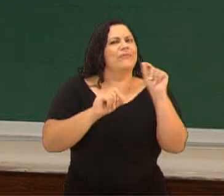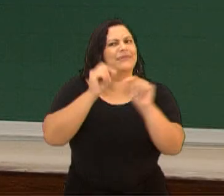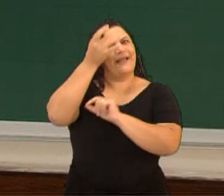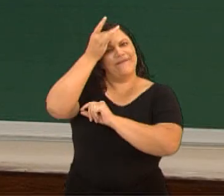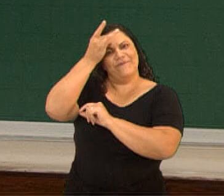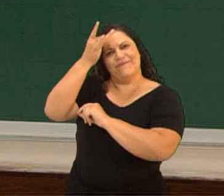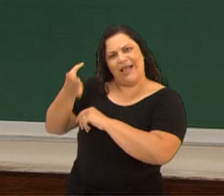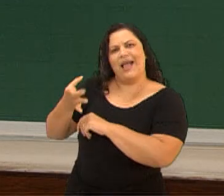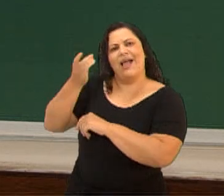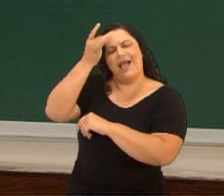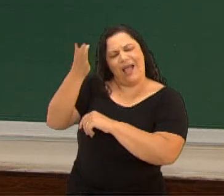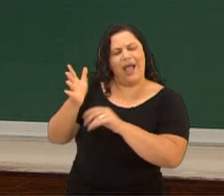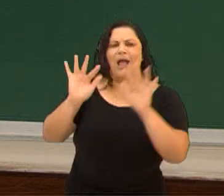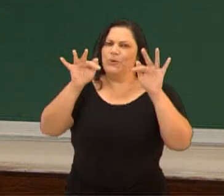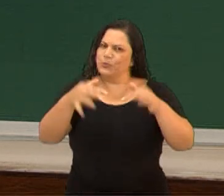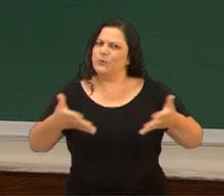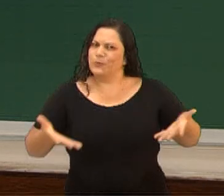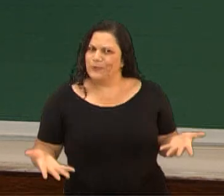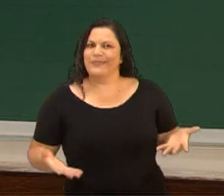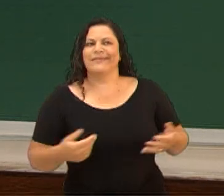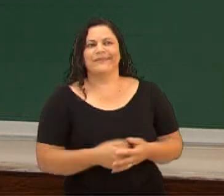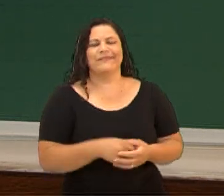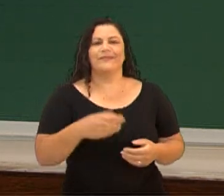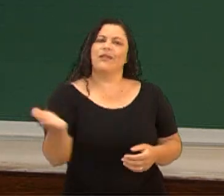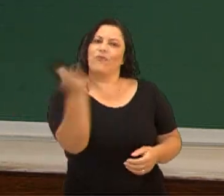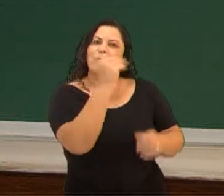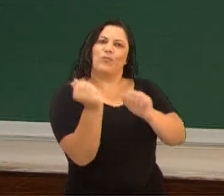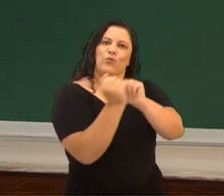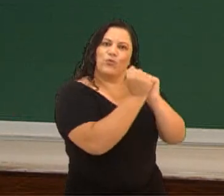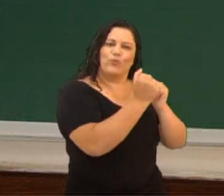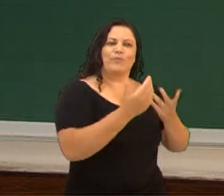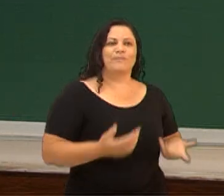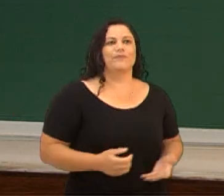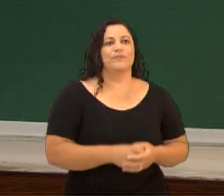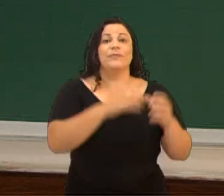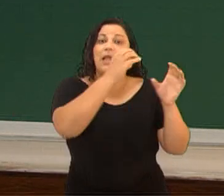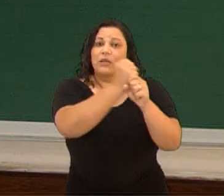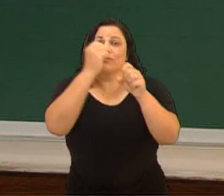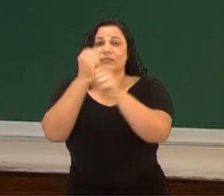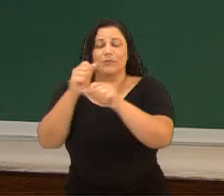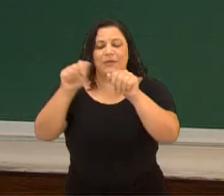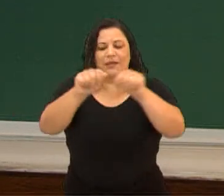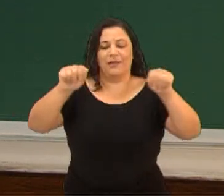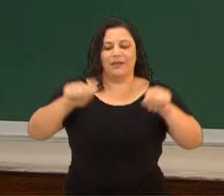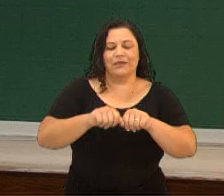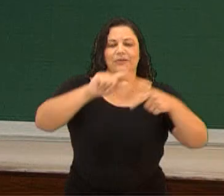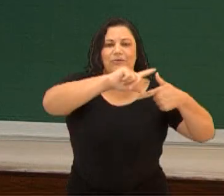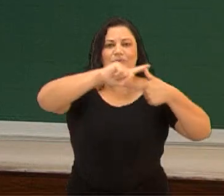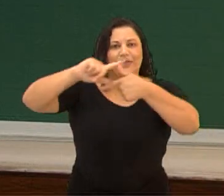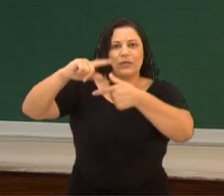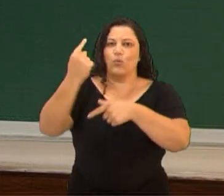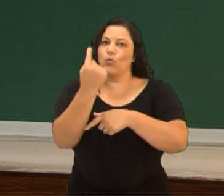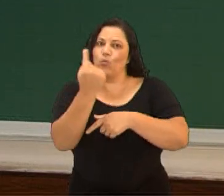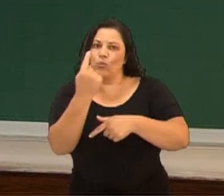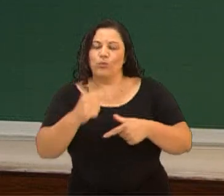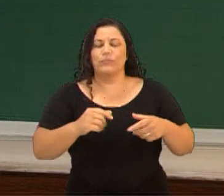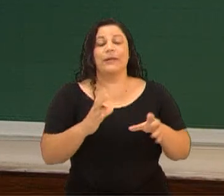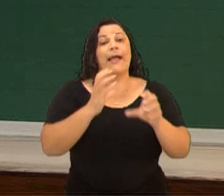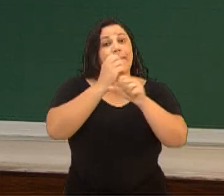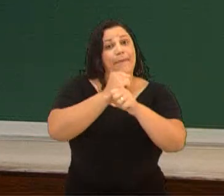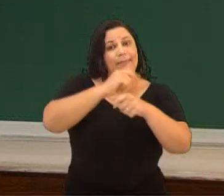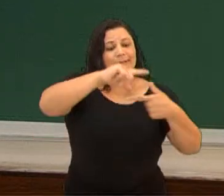mais fácil para o final. Vamos juntos então. Temos que somar a área do retângulo 1 mais a área do retângulo 2,